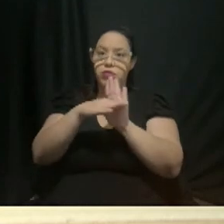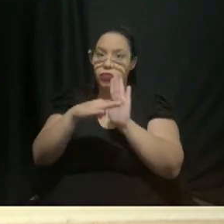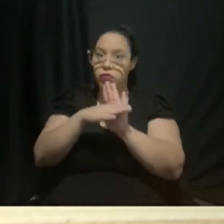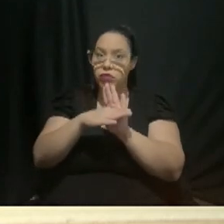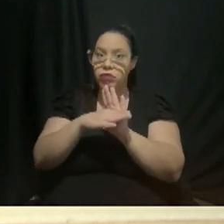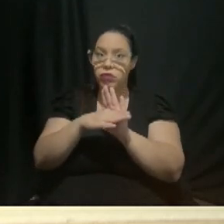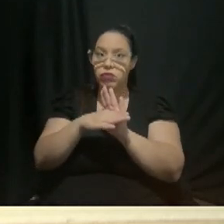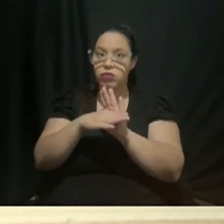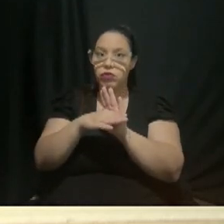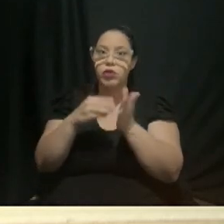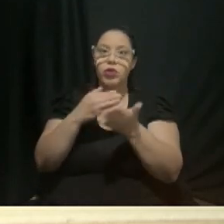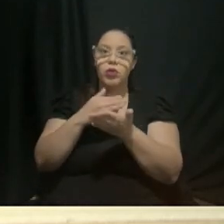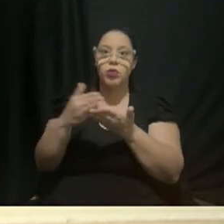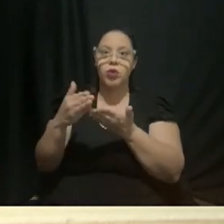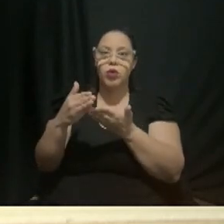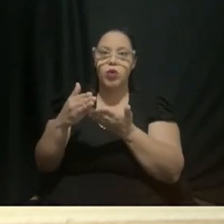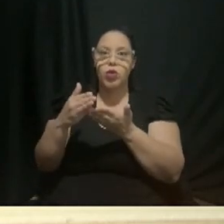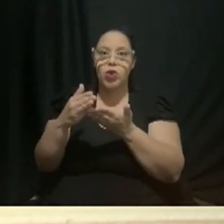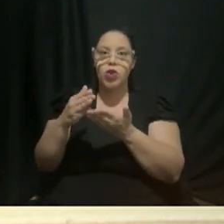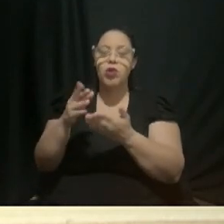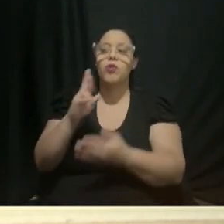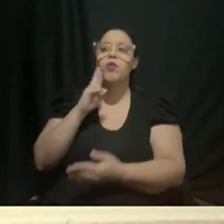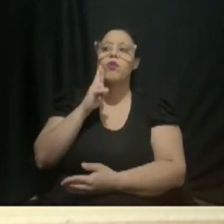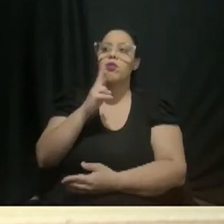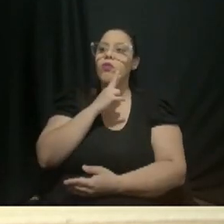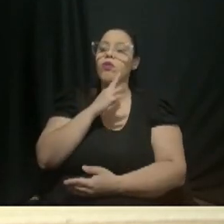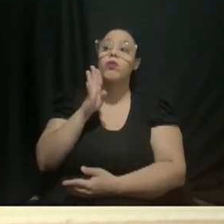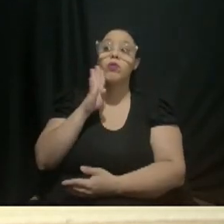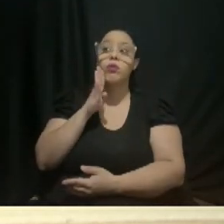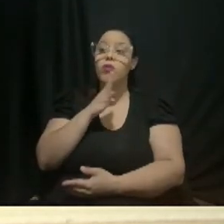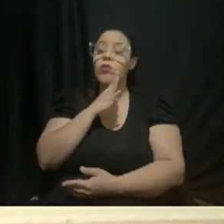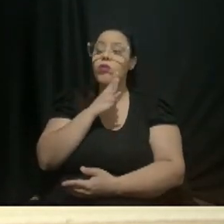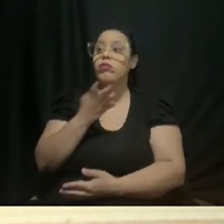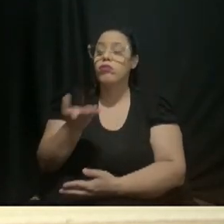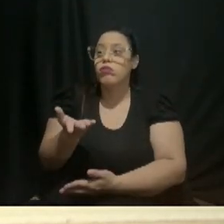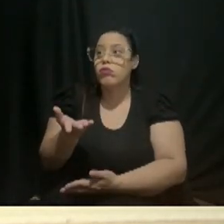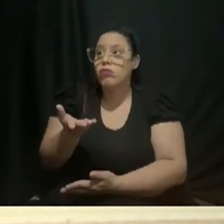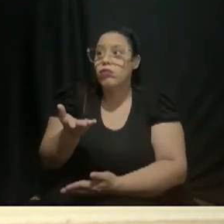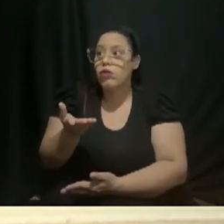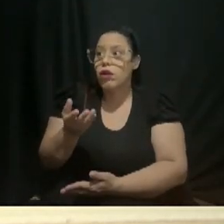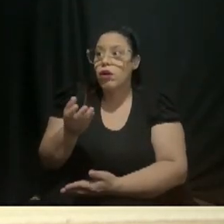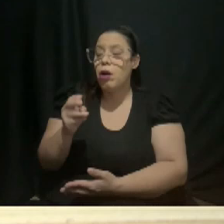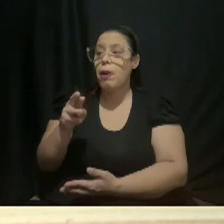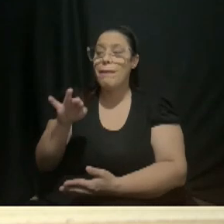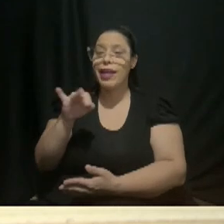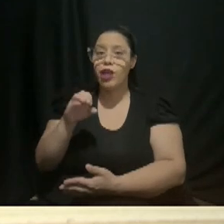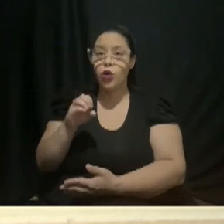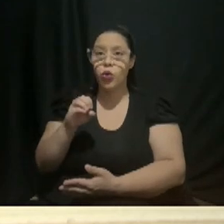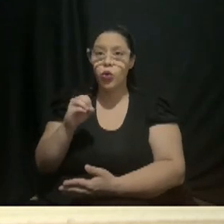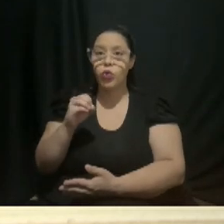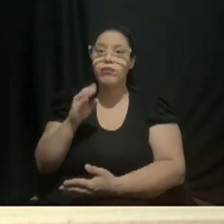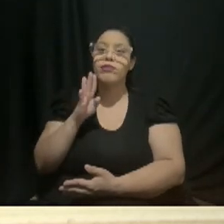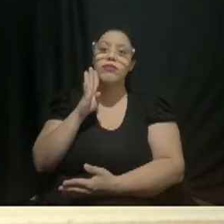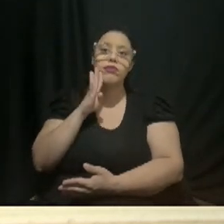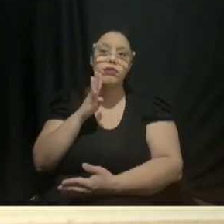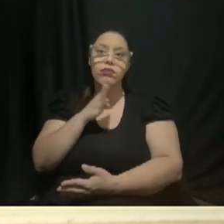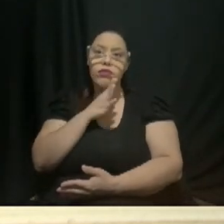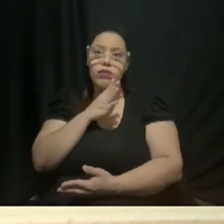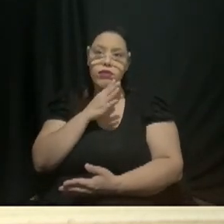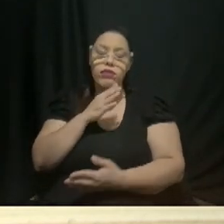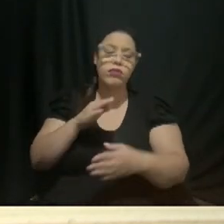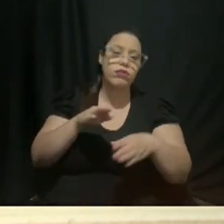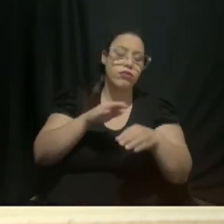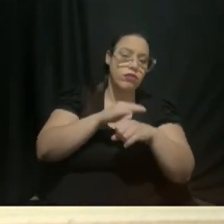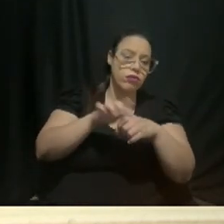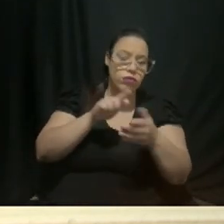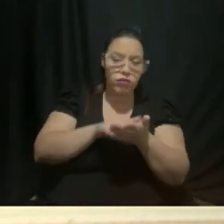Num restaurante, em bar? Eu comecei fazendo bico em barzinho, né? Aí, no caso, eu servia mesa, né? Aí depois, né,